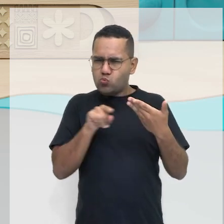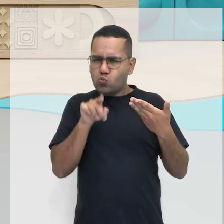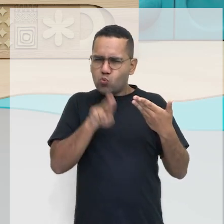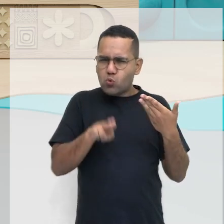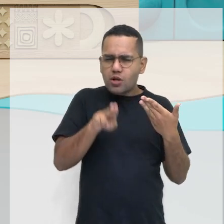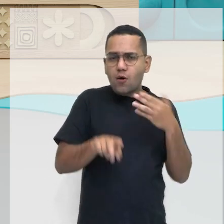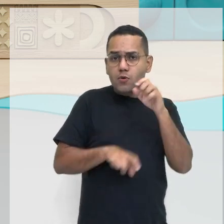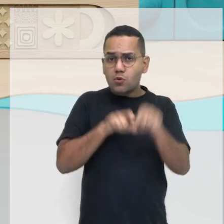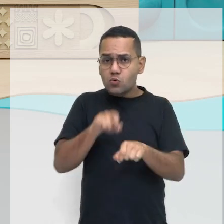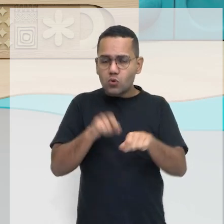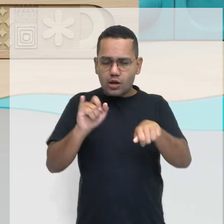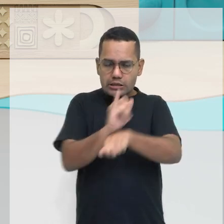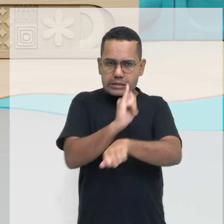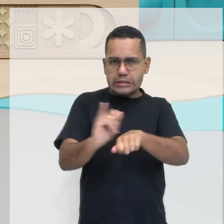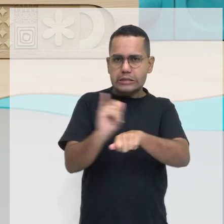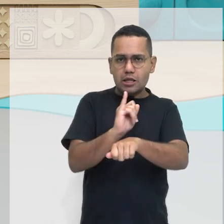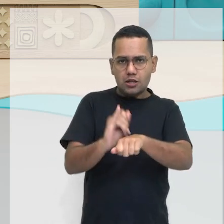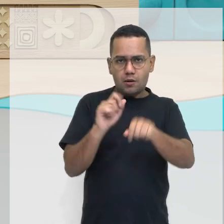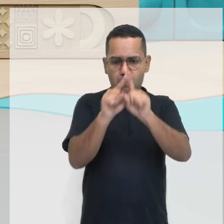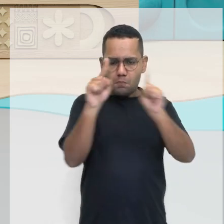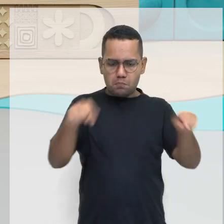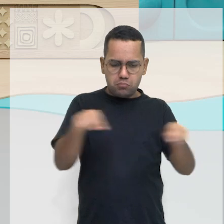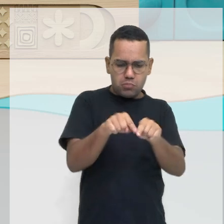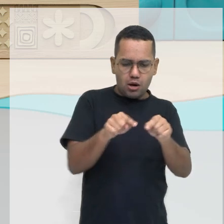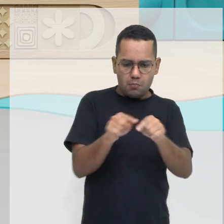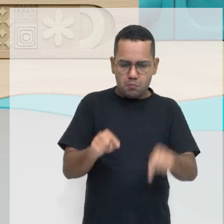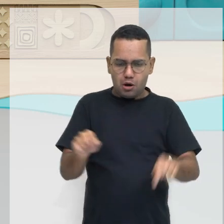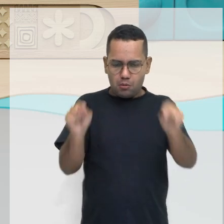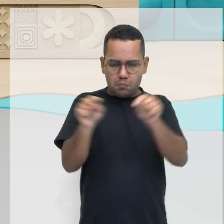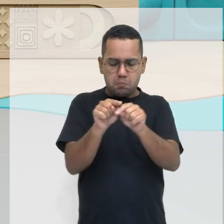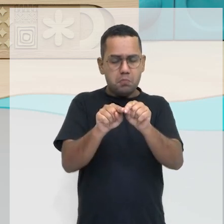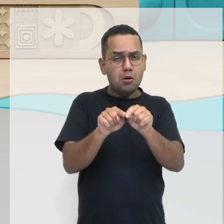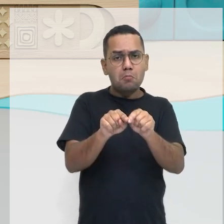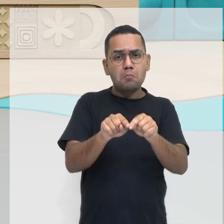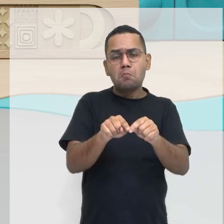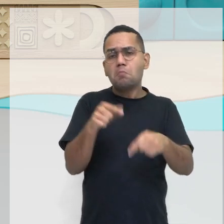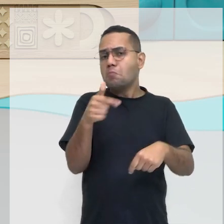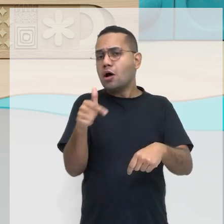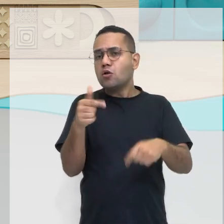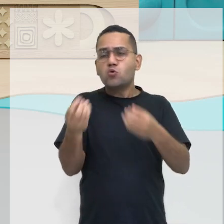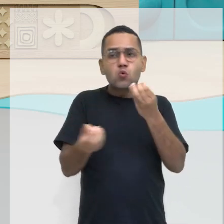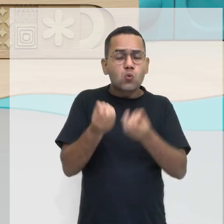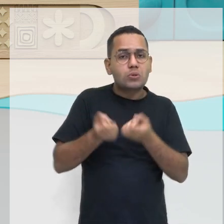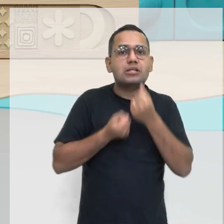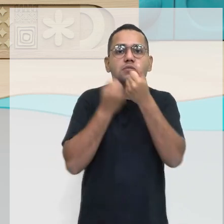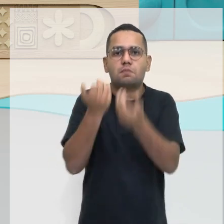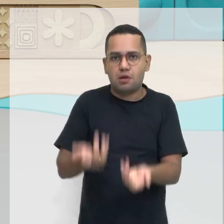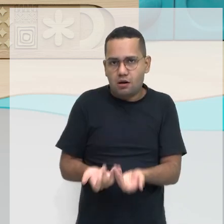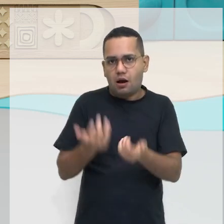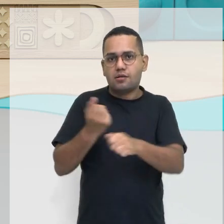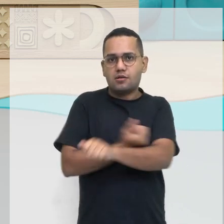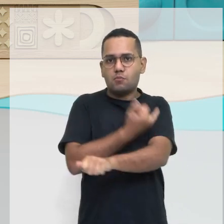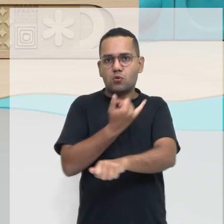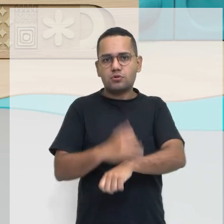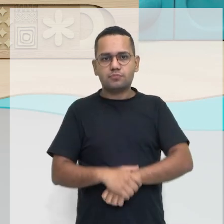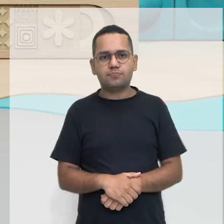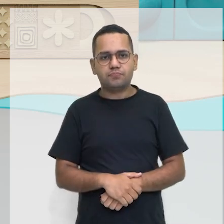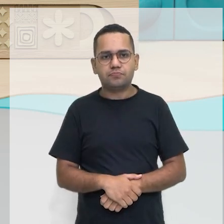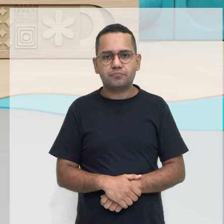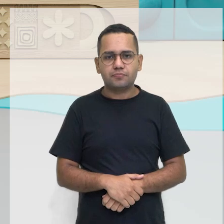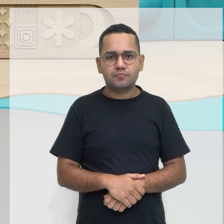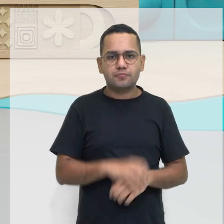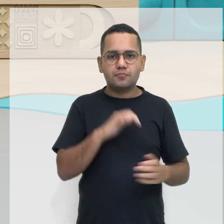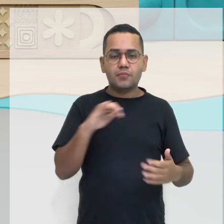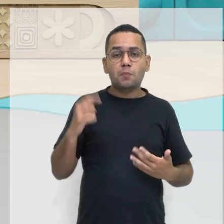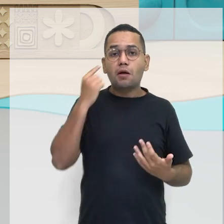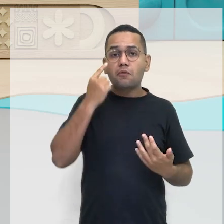para mostrar as suas emoções que não tinham formas figurativas. Na arte conceitual, ela pode pegar um objeto